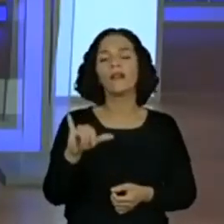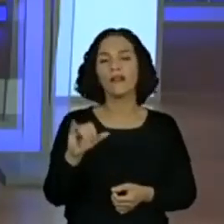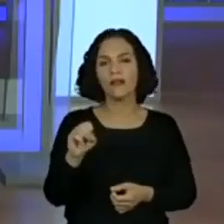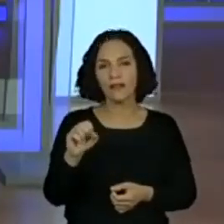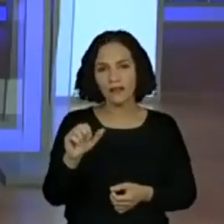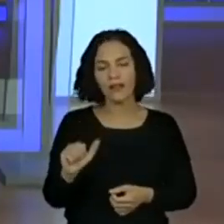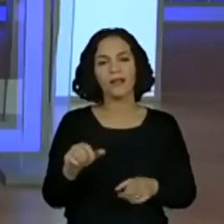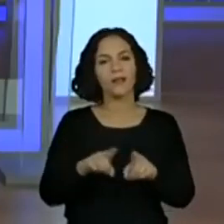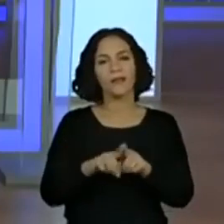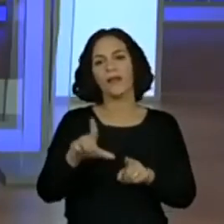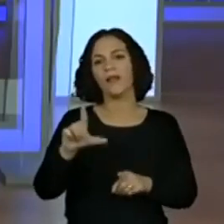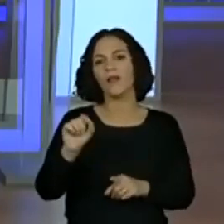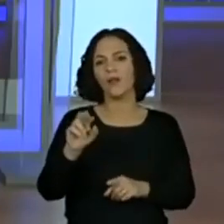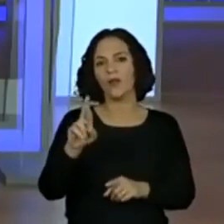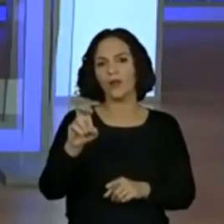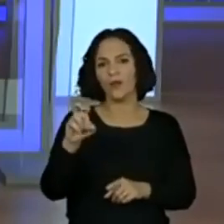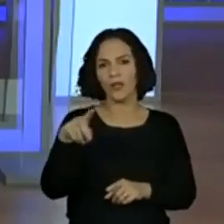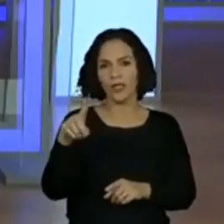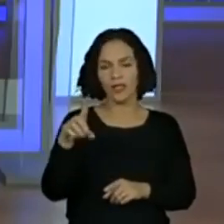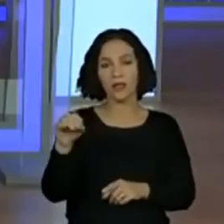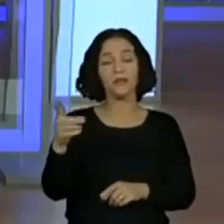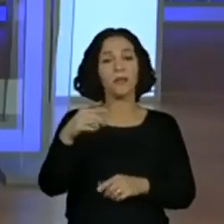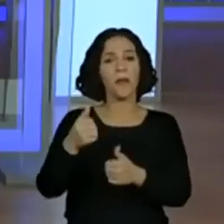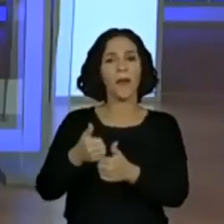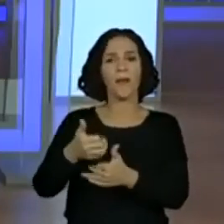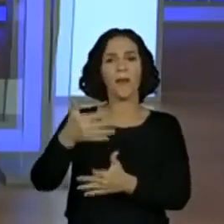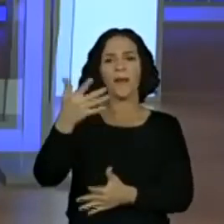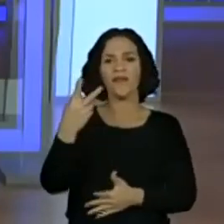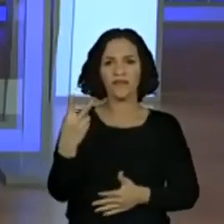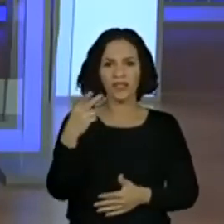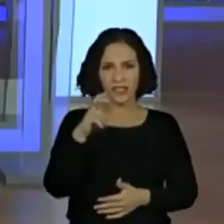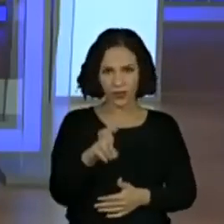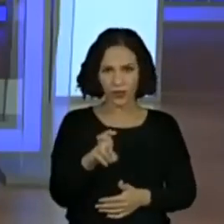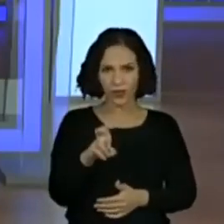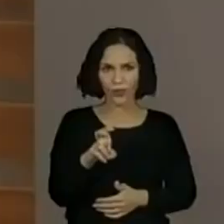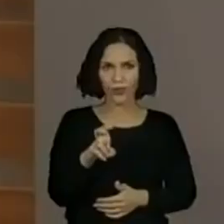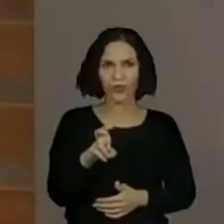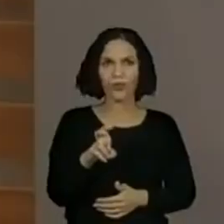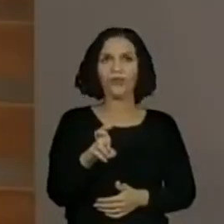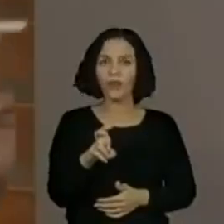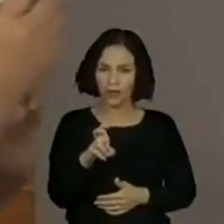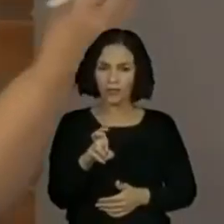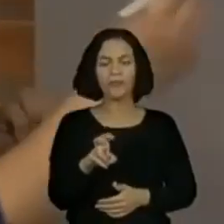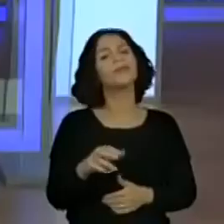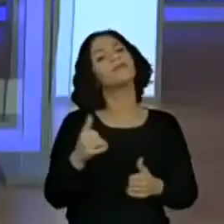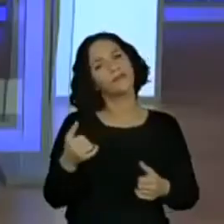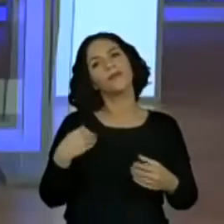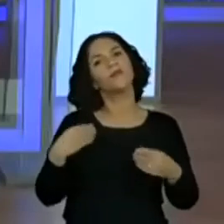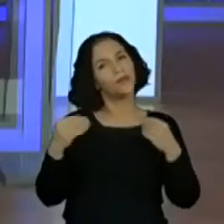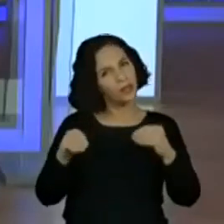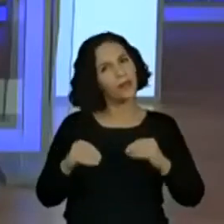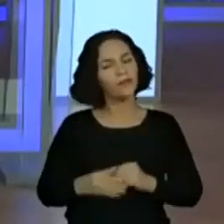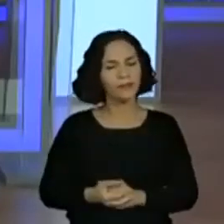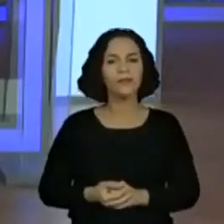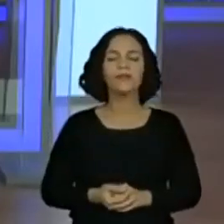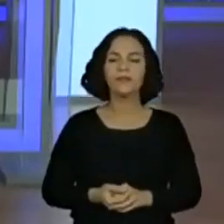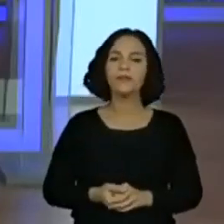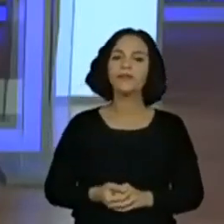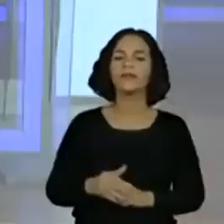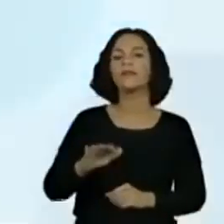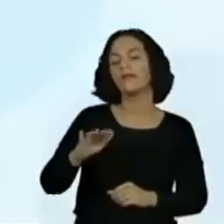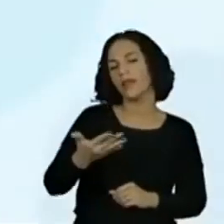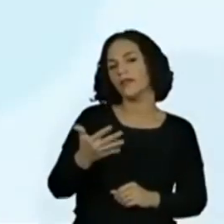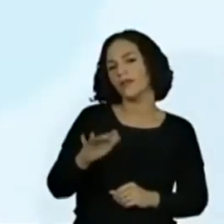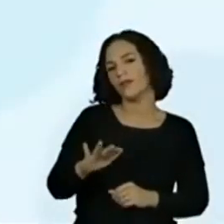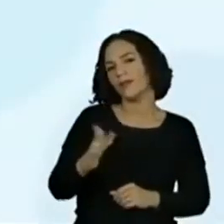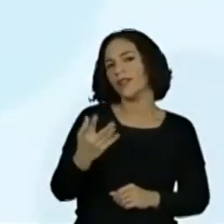Lorenzo, 25. 25 é o número que mais está aparecendo. 25 é estimando, tá, vamos colocar então. Quantidade estimada,